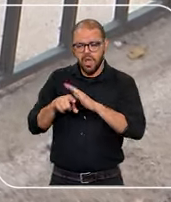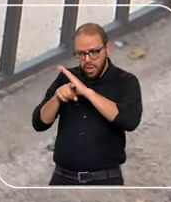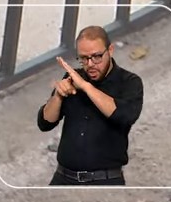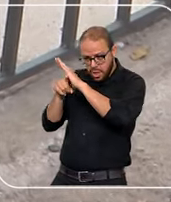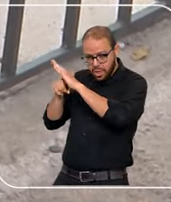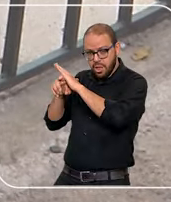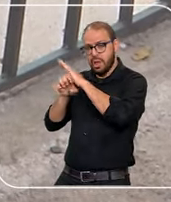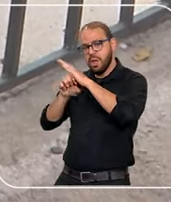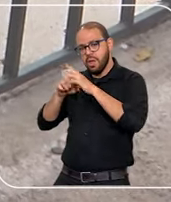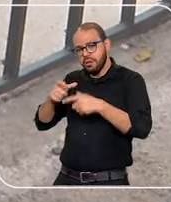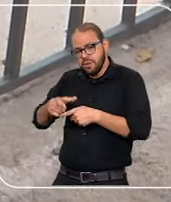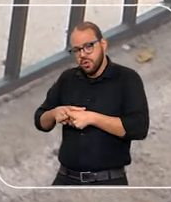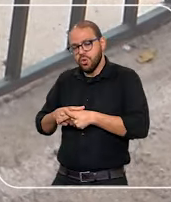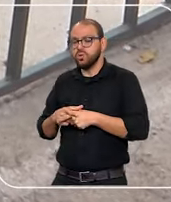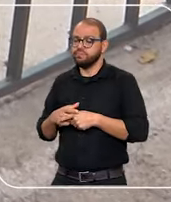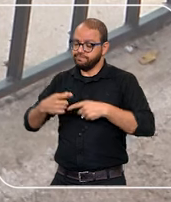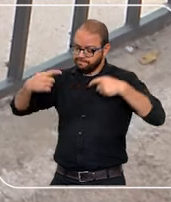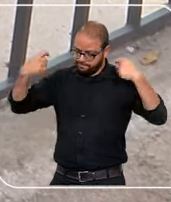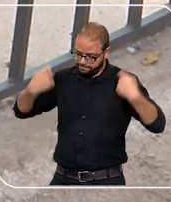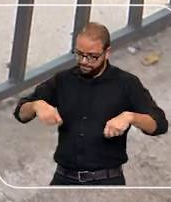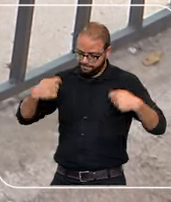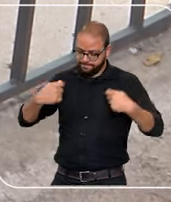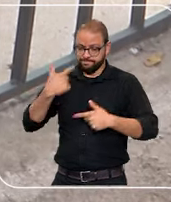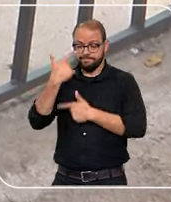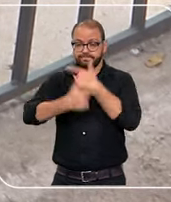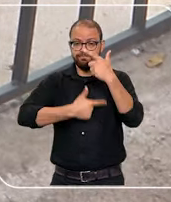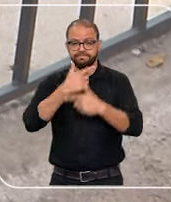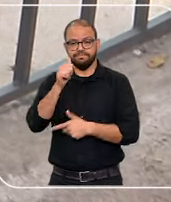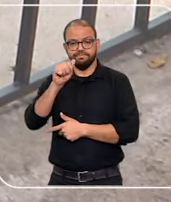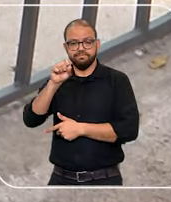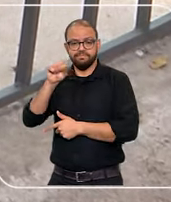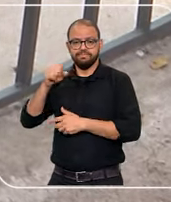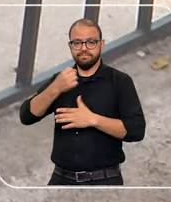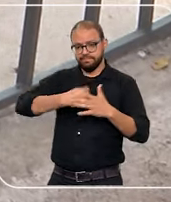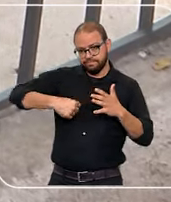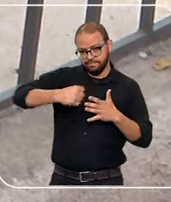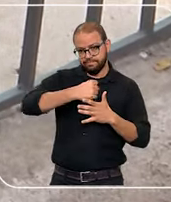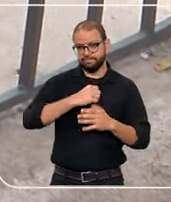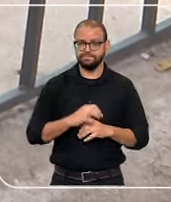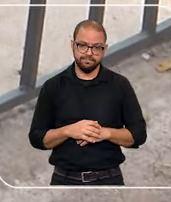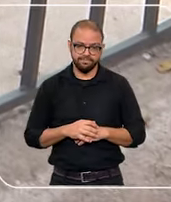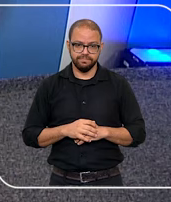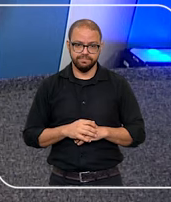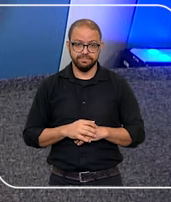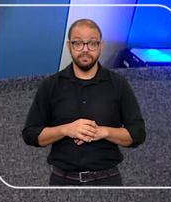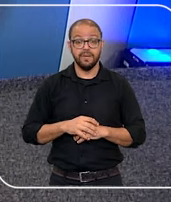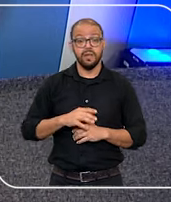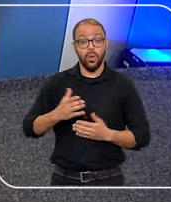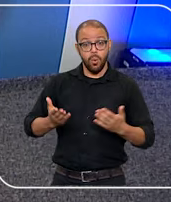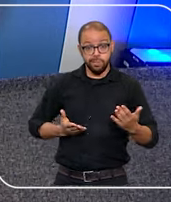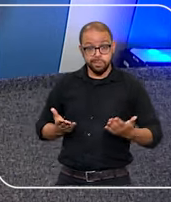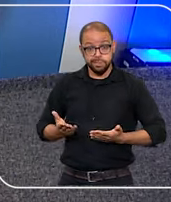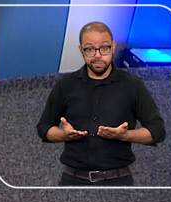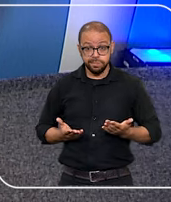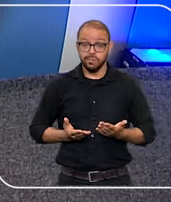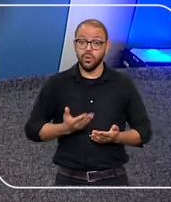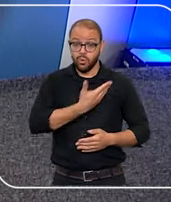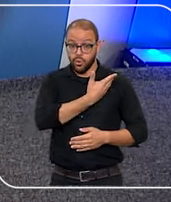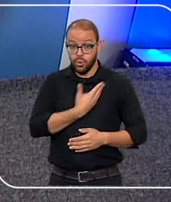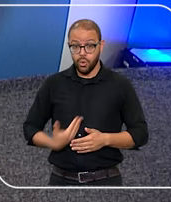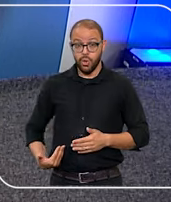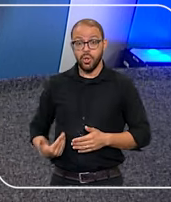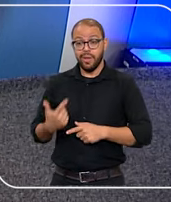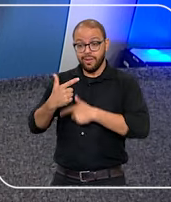fiscalizar microempresas ou empresas de pequeno porte que trabalham com gás de cozinha. Servidores públicos